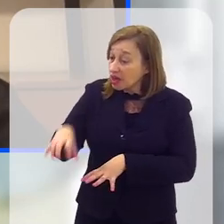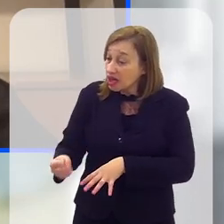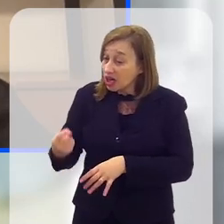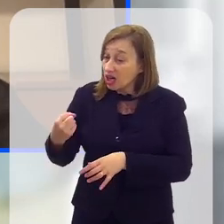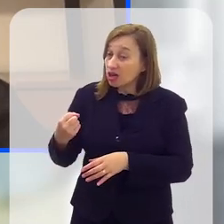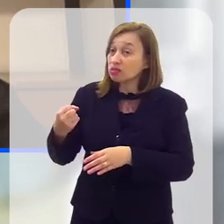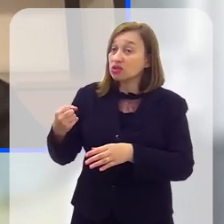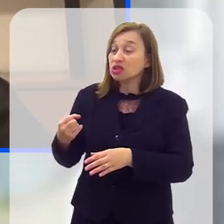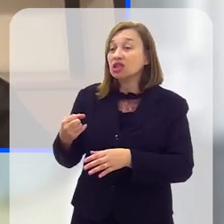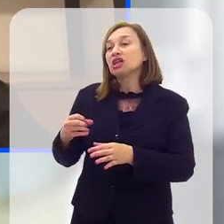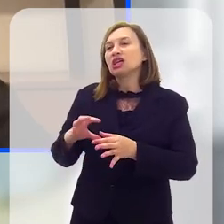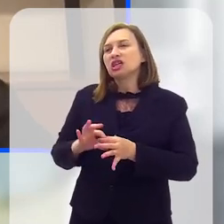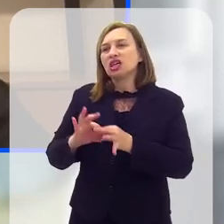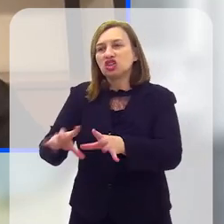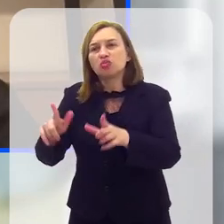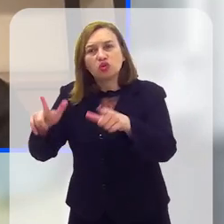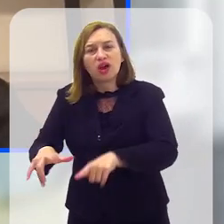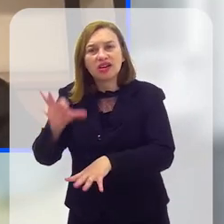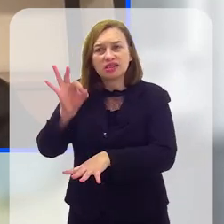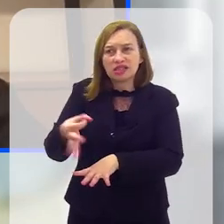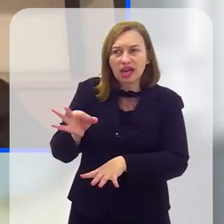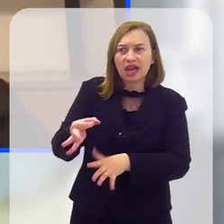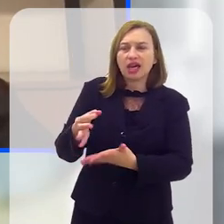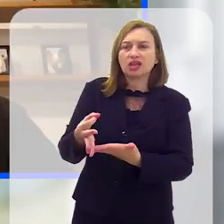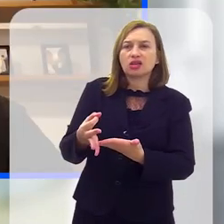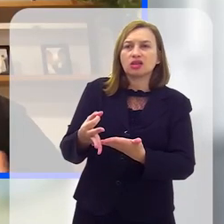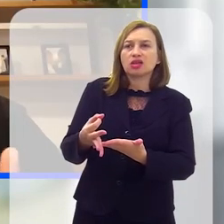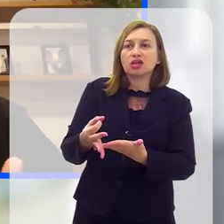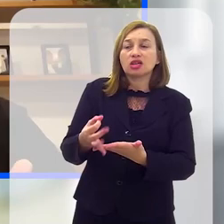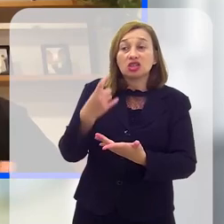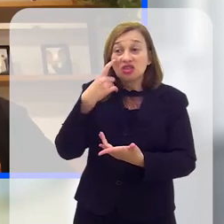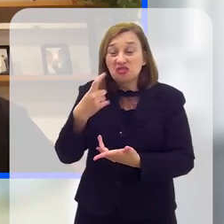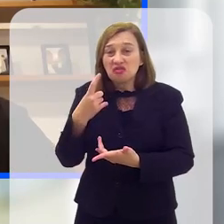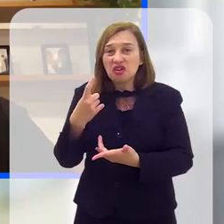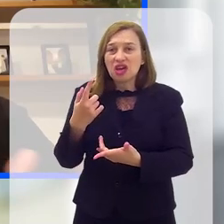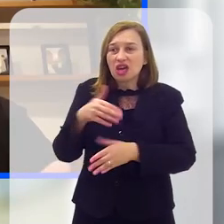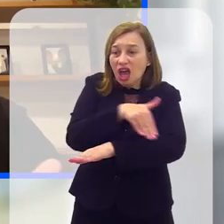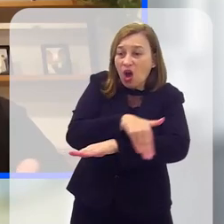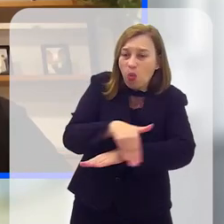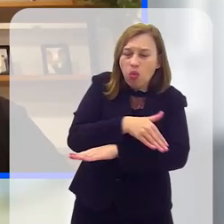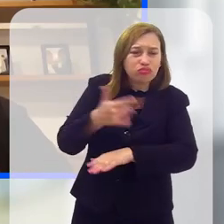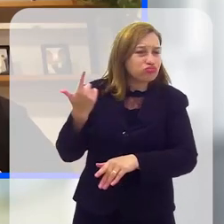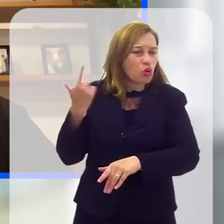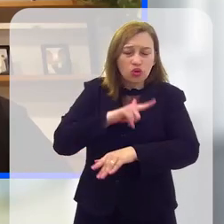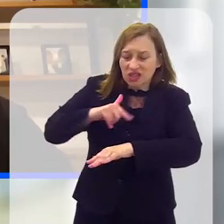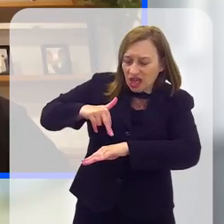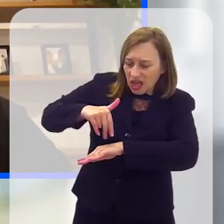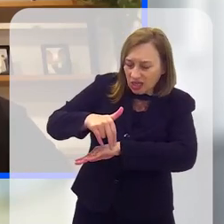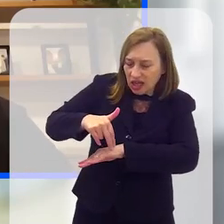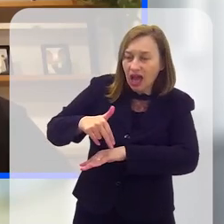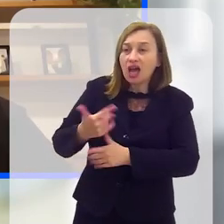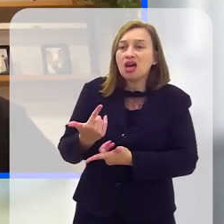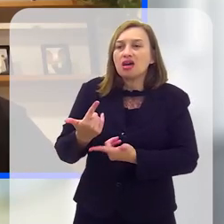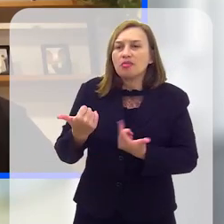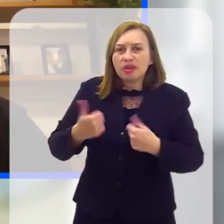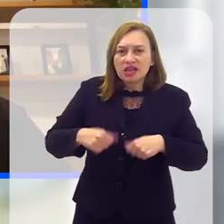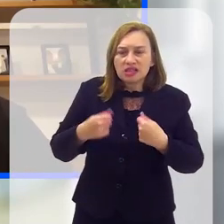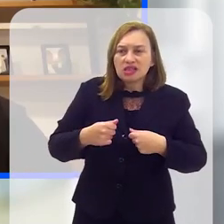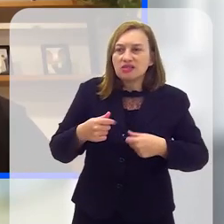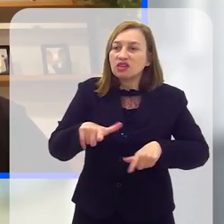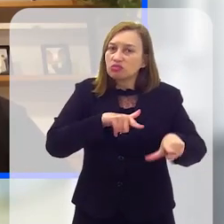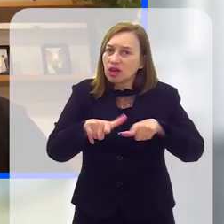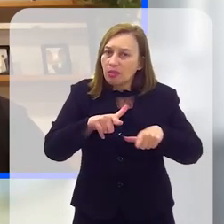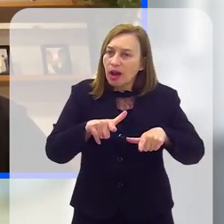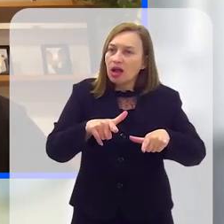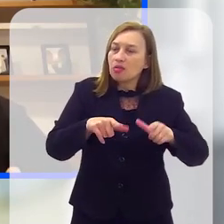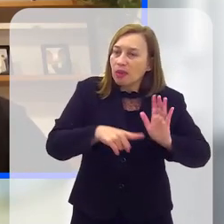Às vezes a gente tem a necessidade de coletar, porque ele começa a ocupar as ruas, então a gente não consegue passar, então a gente tem que fazer esse trabalho também para ajudar,